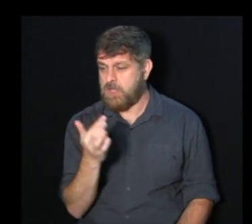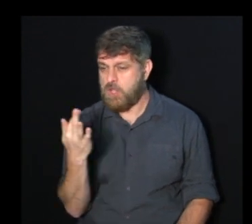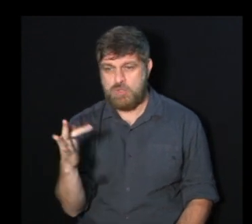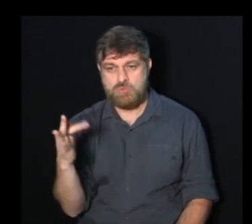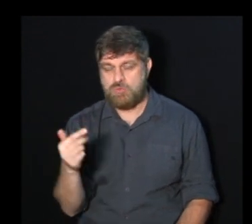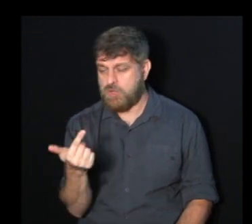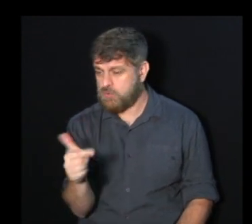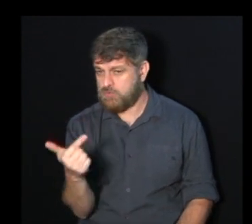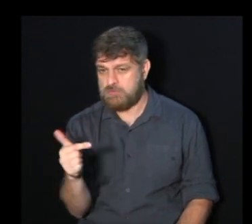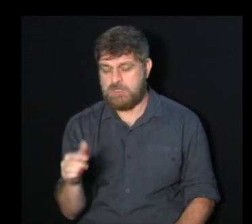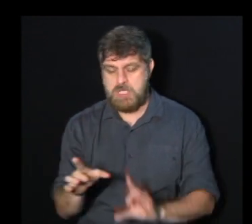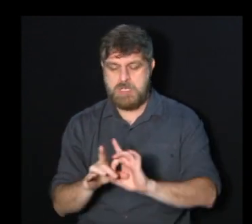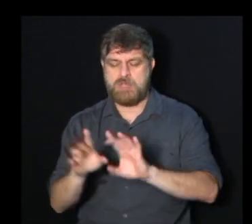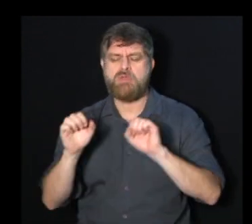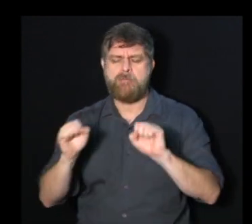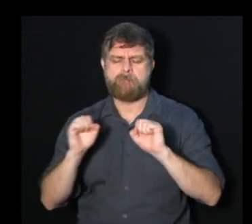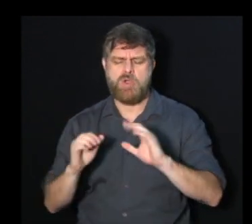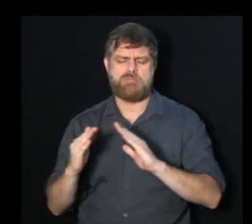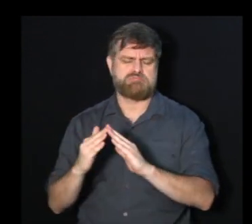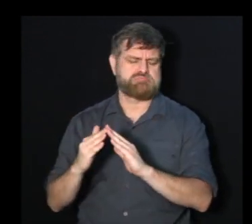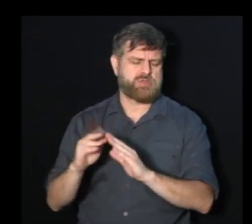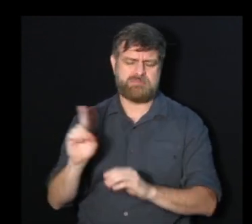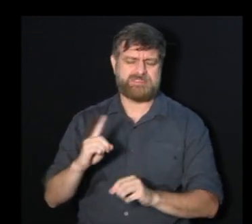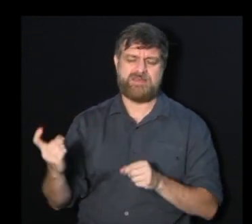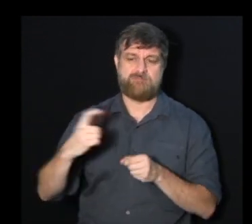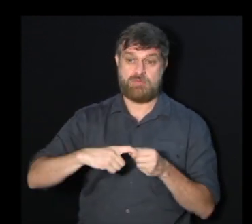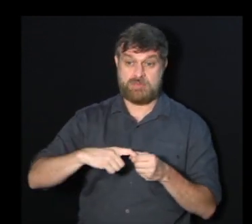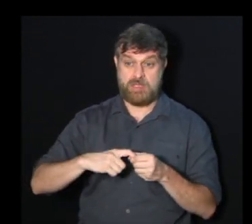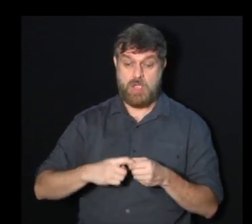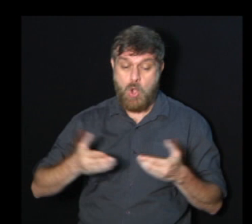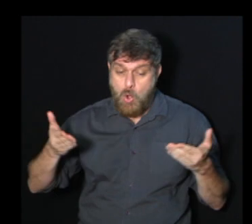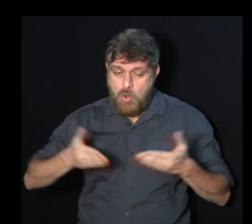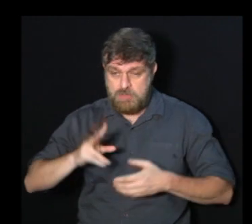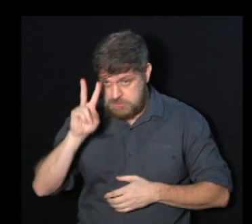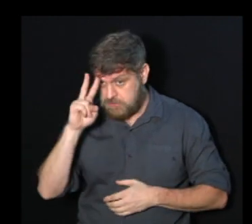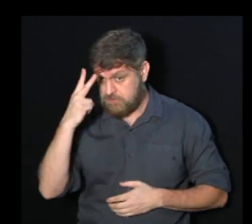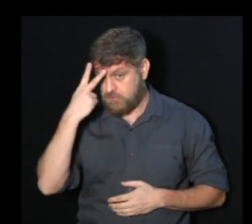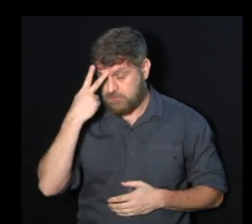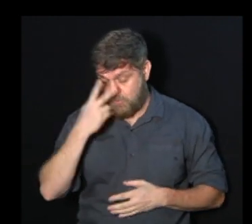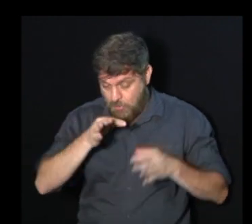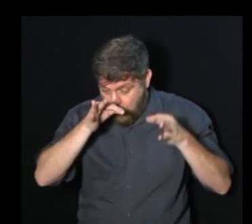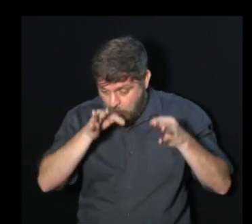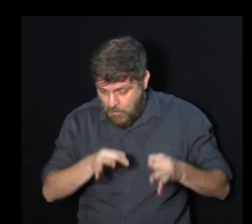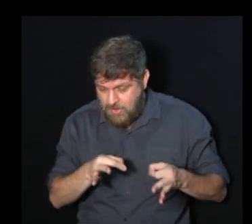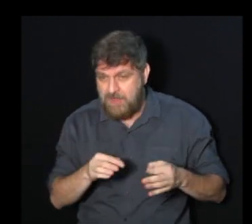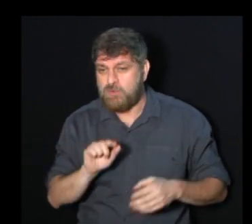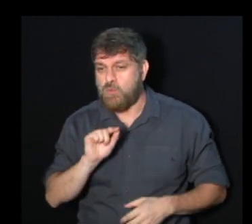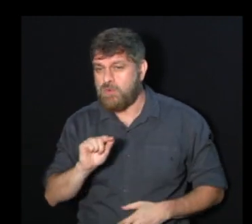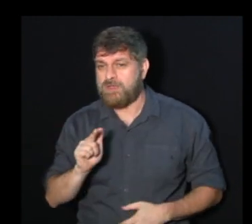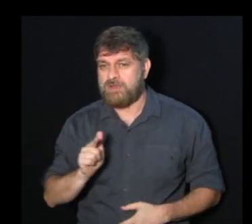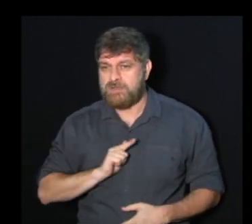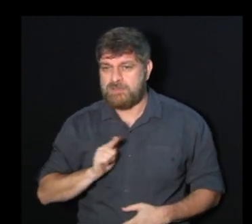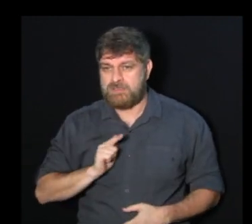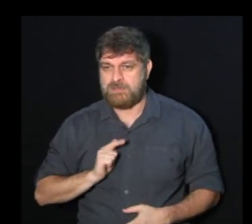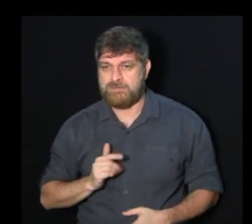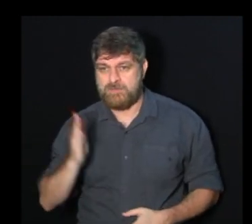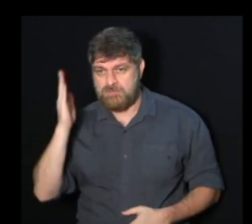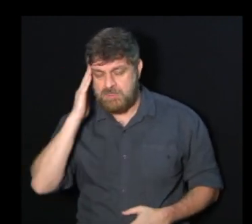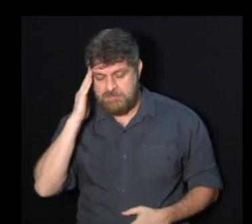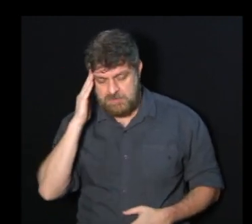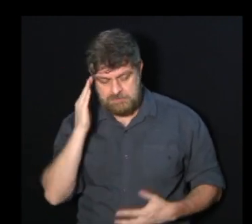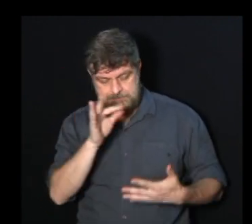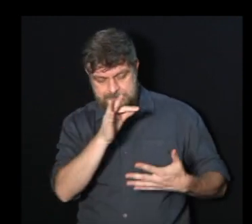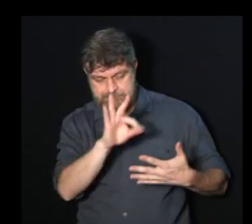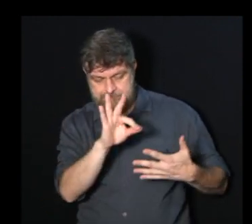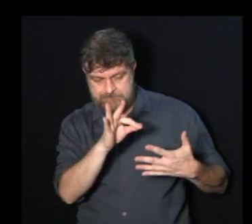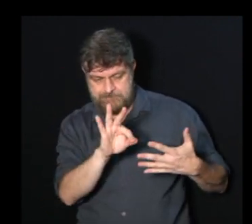a gente dá alta, né? Mas o correto, o certo mesmo é para ter dados, né? Então, para a gente ver